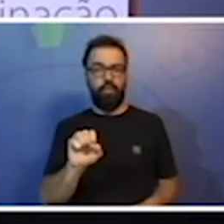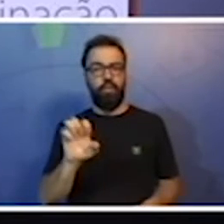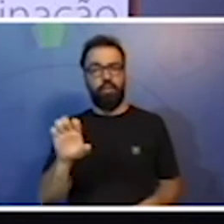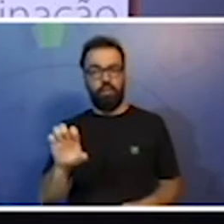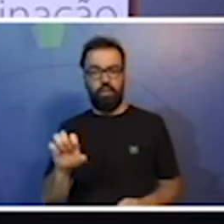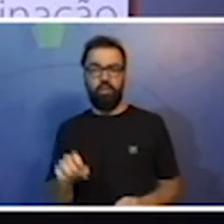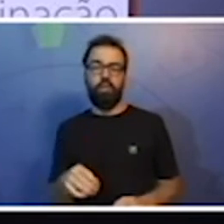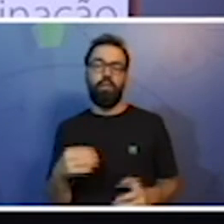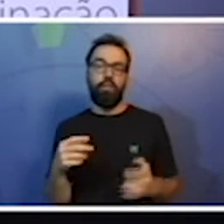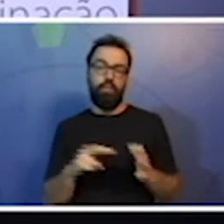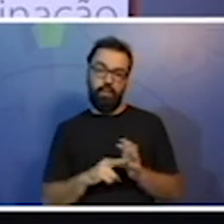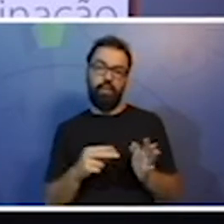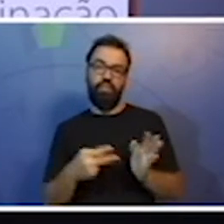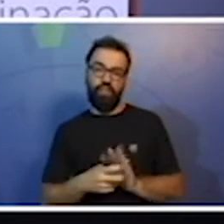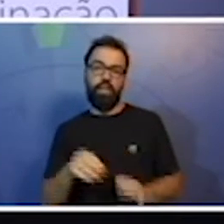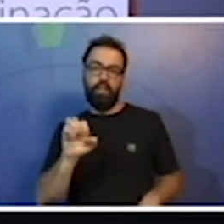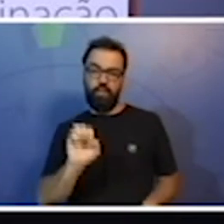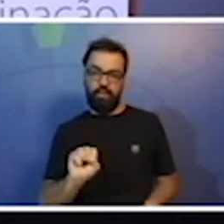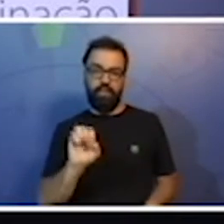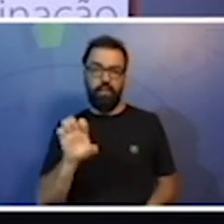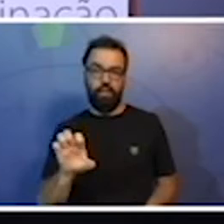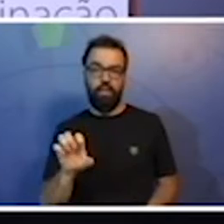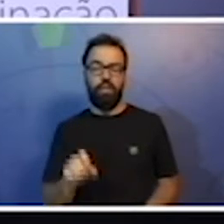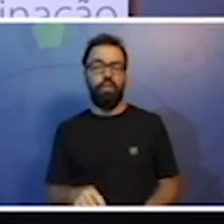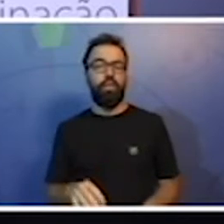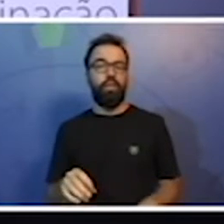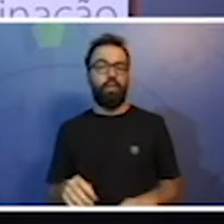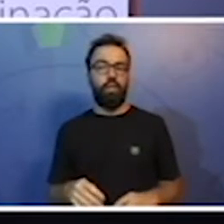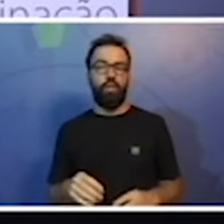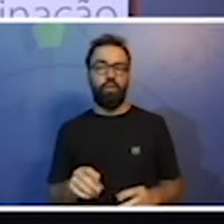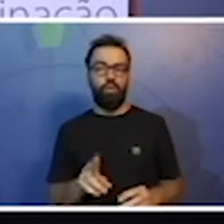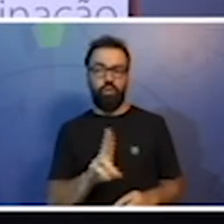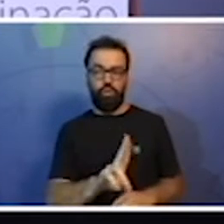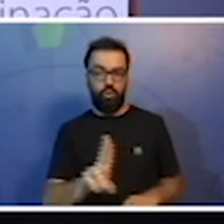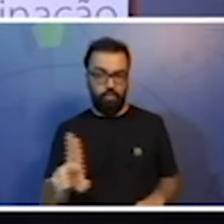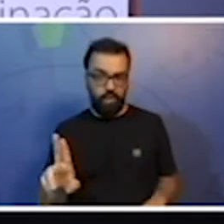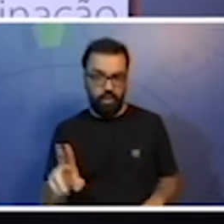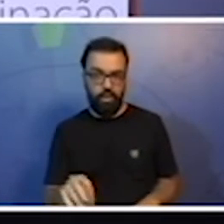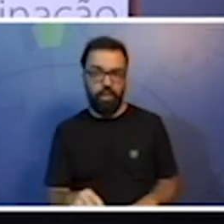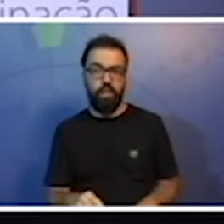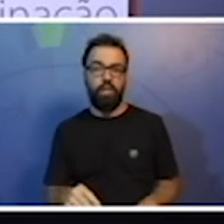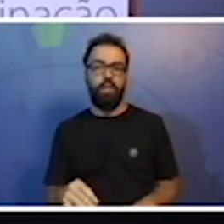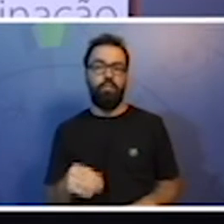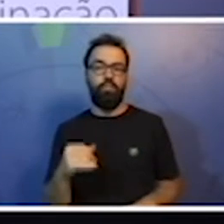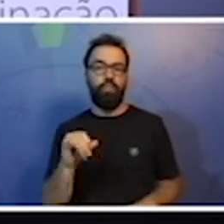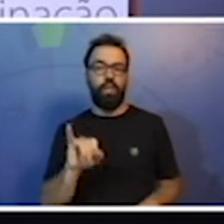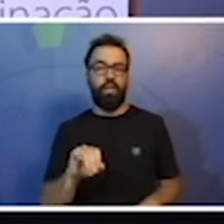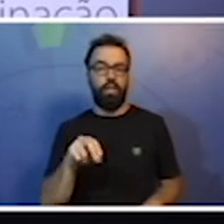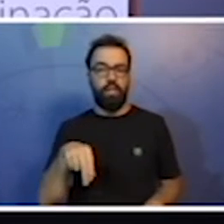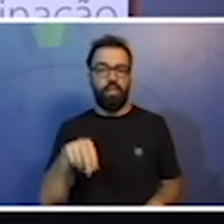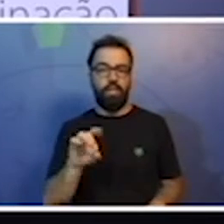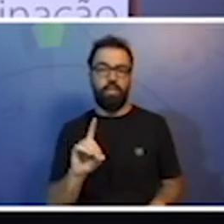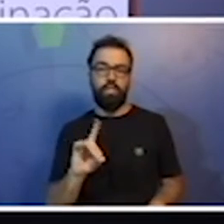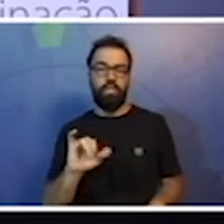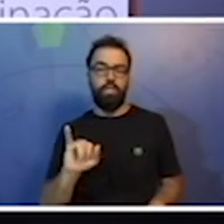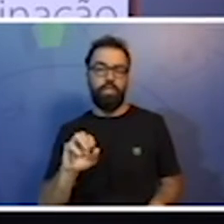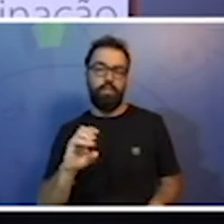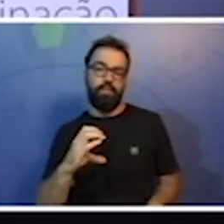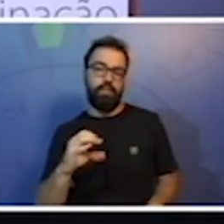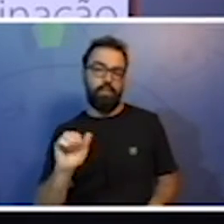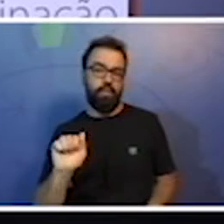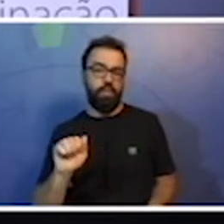de indeterminação do sujeito. Lembra quando tivemos, quando nós vimos sujeito e nós tínhamos sujeito